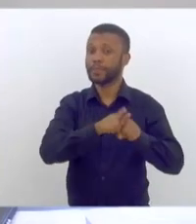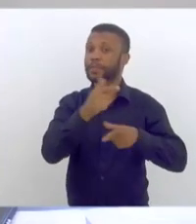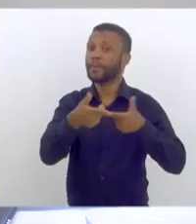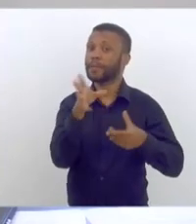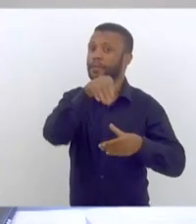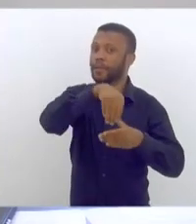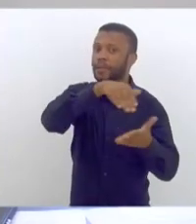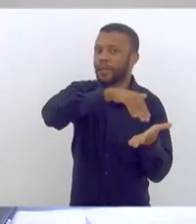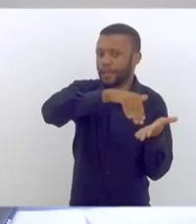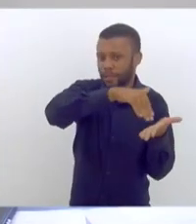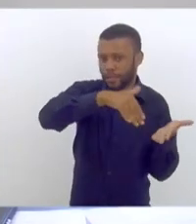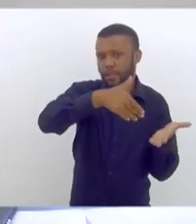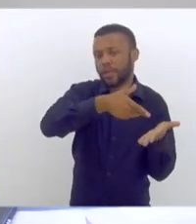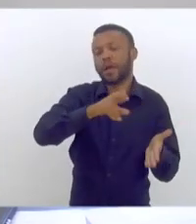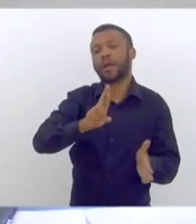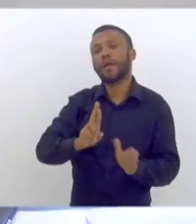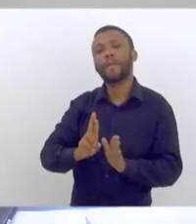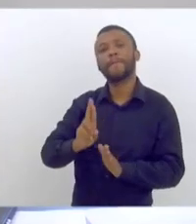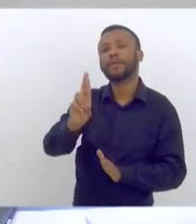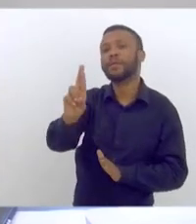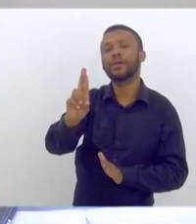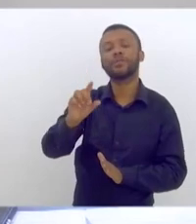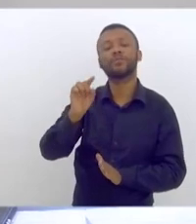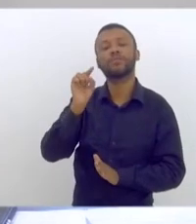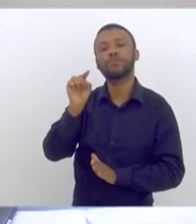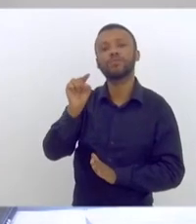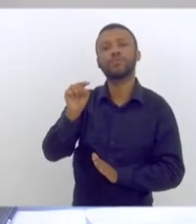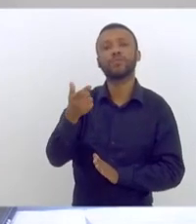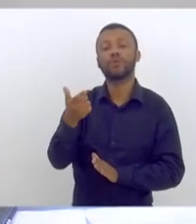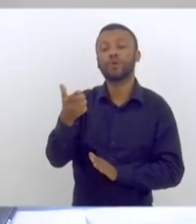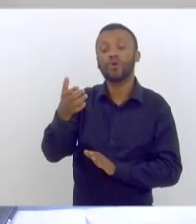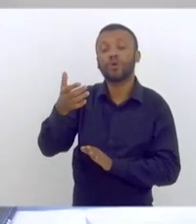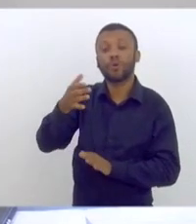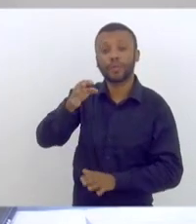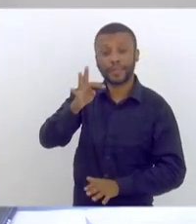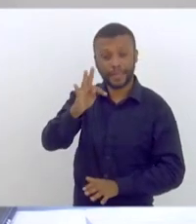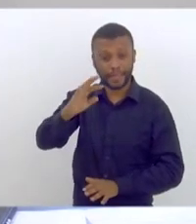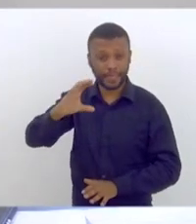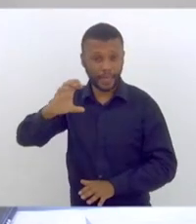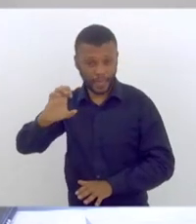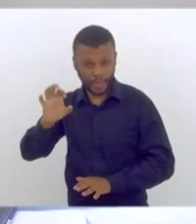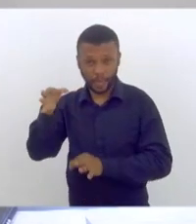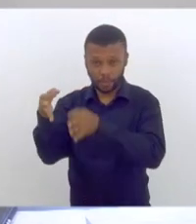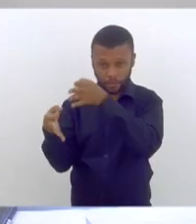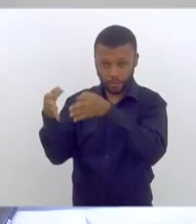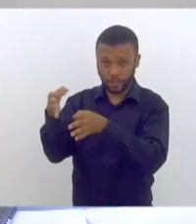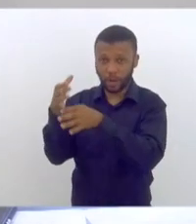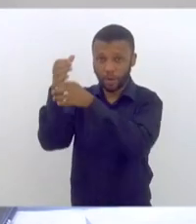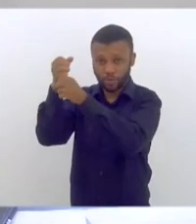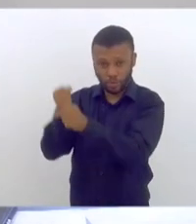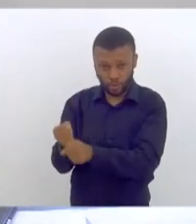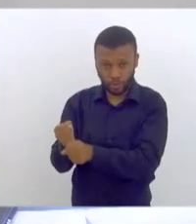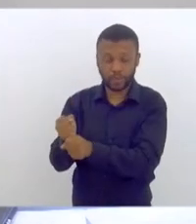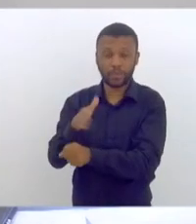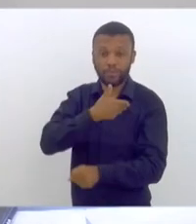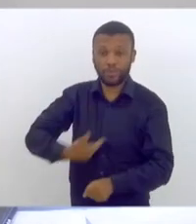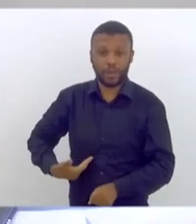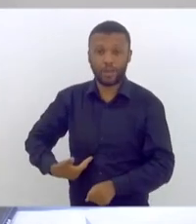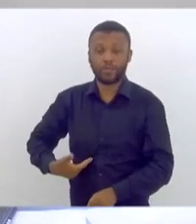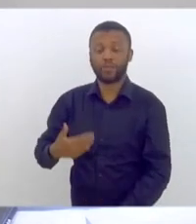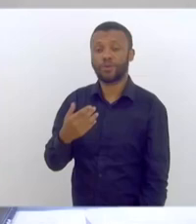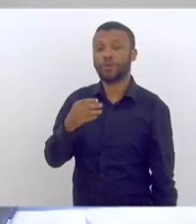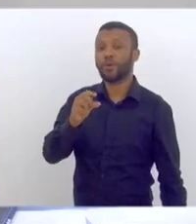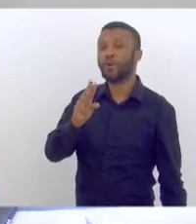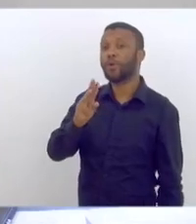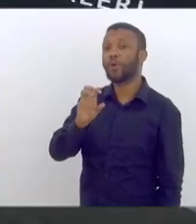representando aqui o nosso Tribunal de Contas o Emerson Maia e o